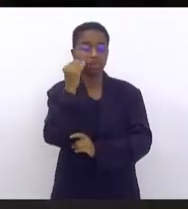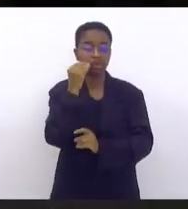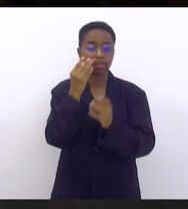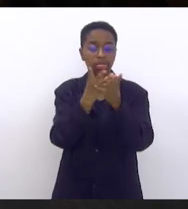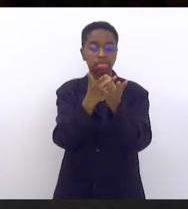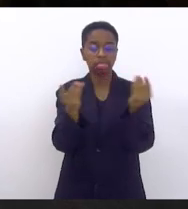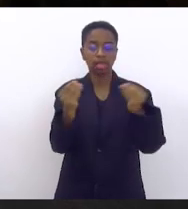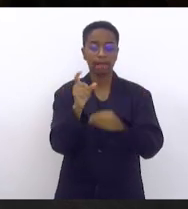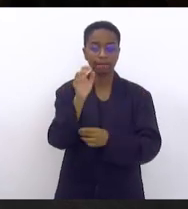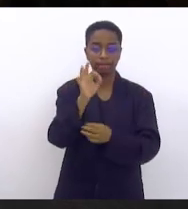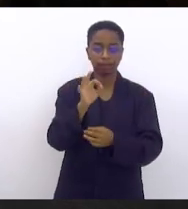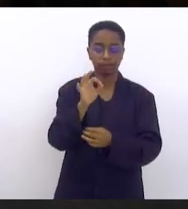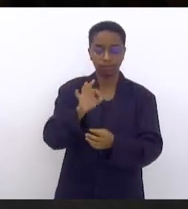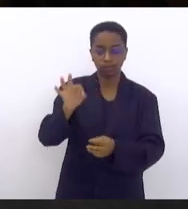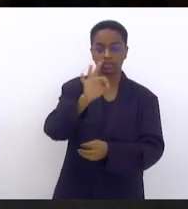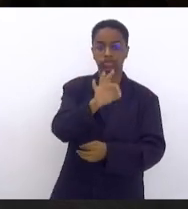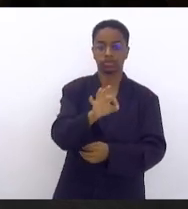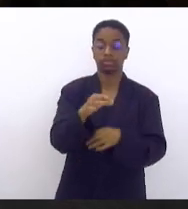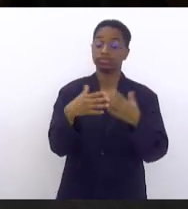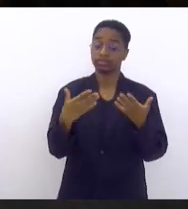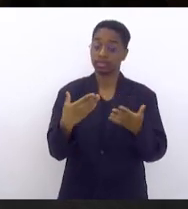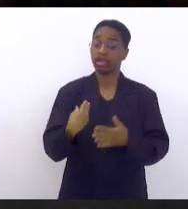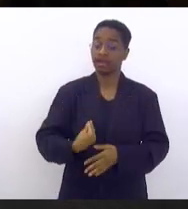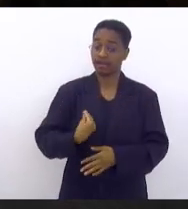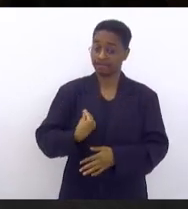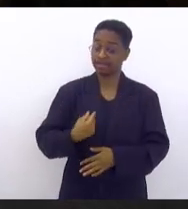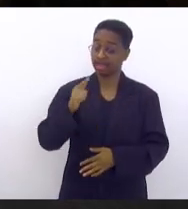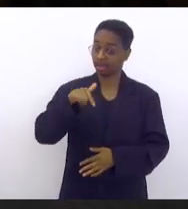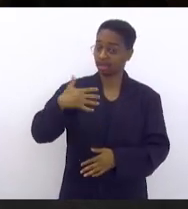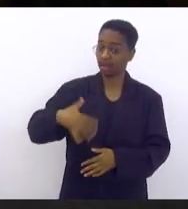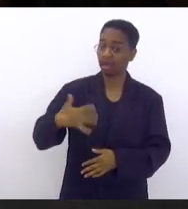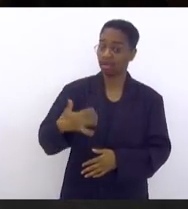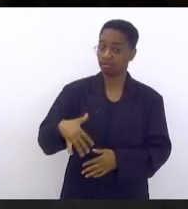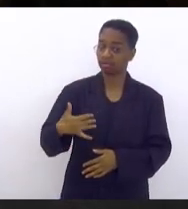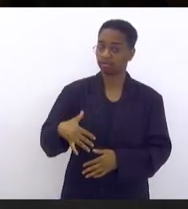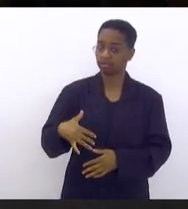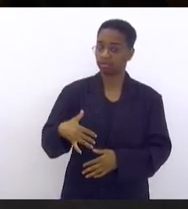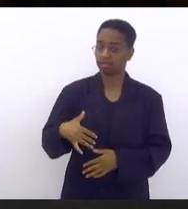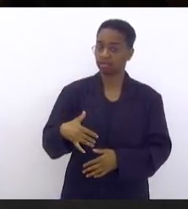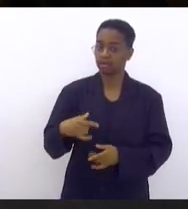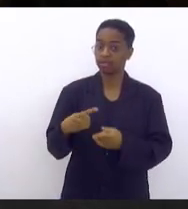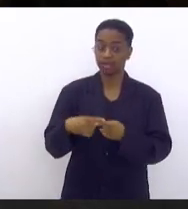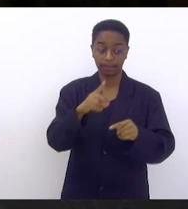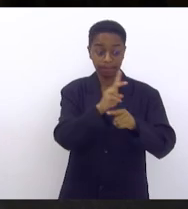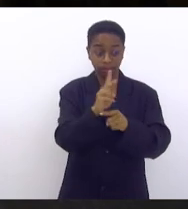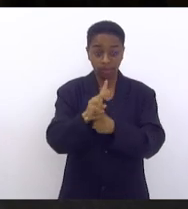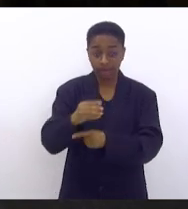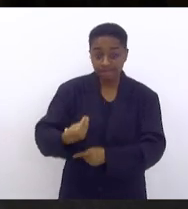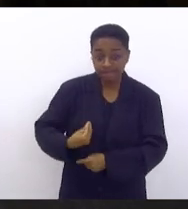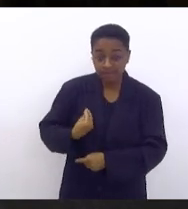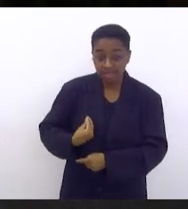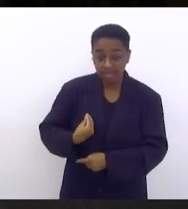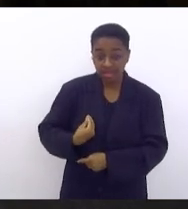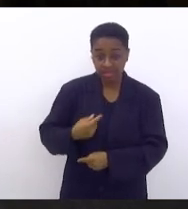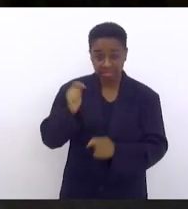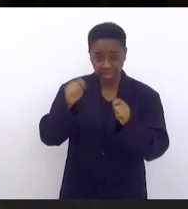E a vida é algo muito caro. Caríssimo, a vida, proteger a vida do ser humano não tem